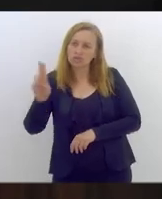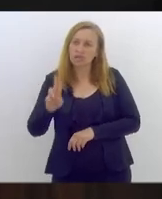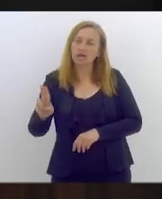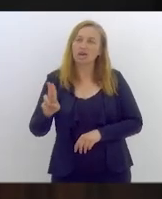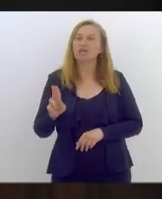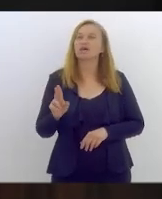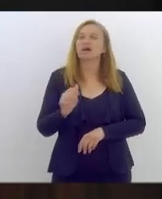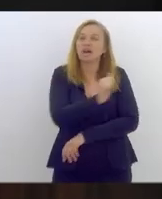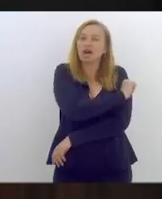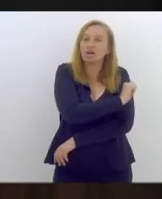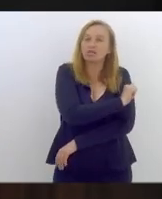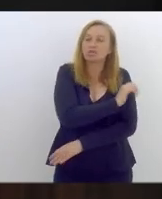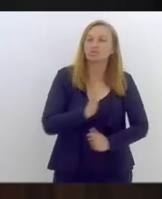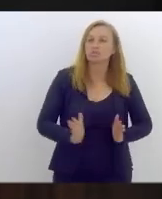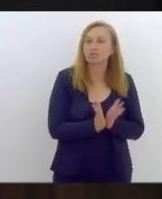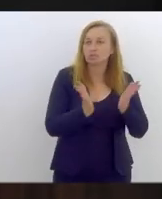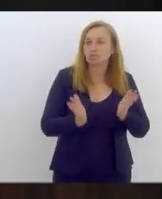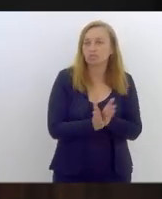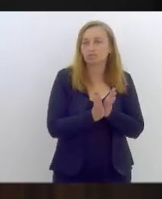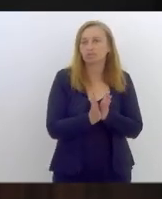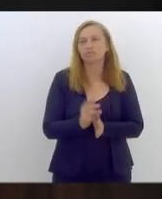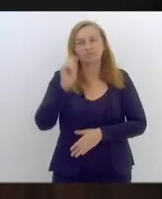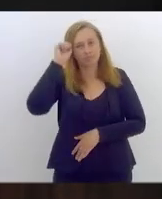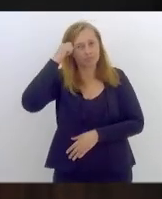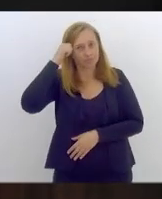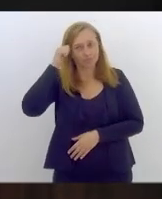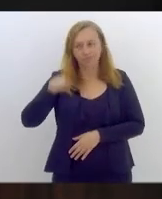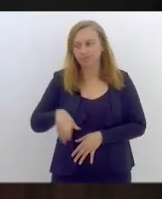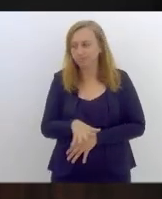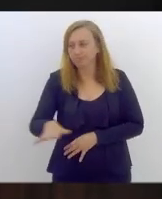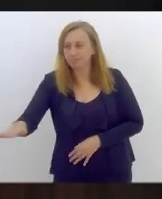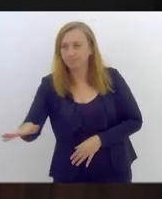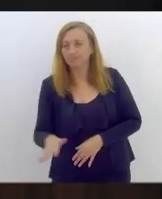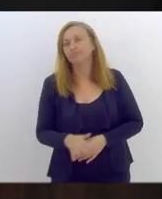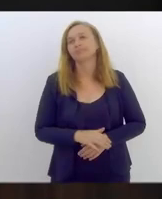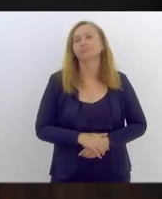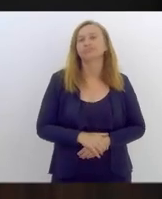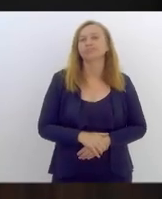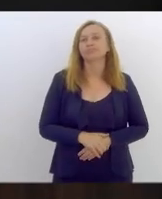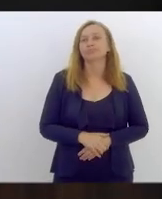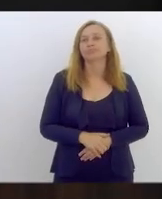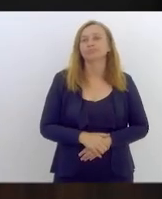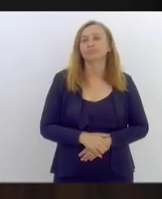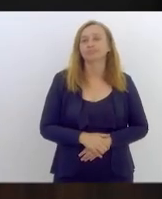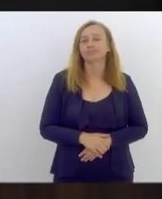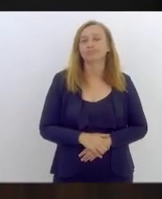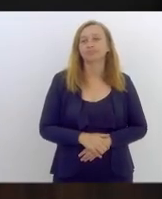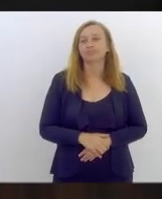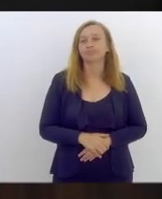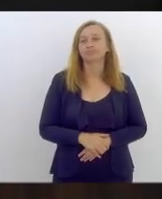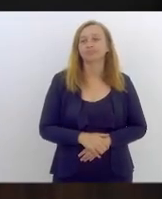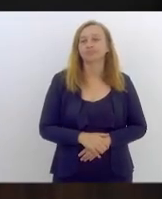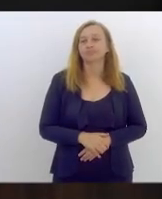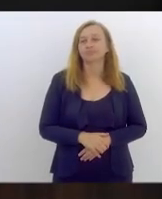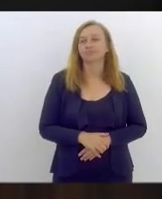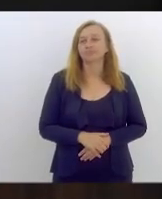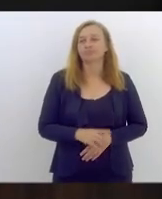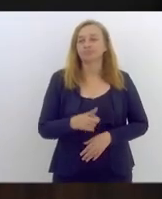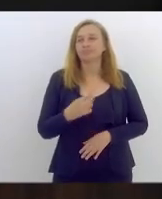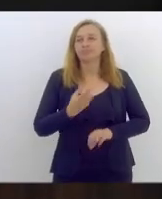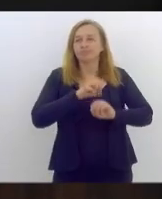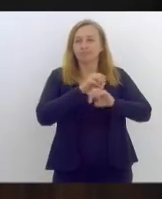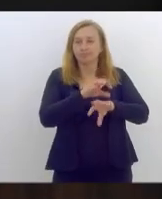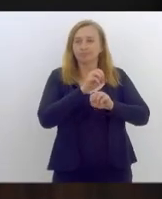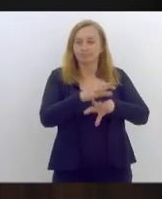pretos, vindos das favelas e periferias. Então, é uma lástima o que chegou na fragilização da nossa